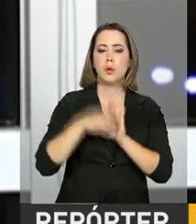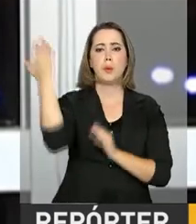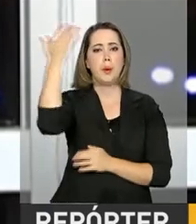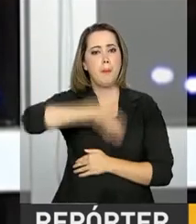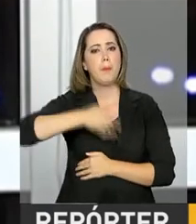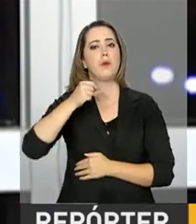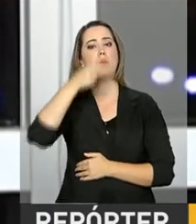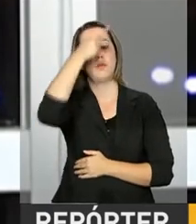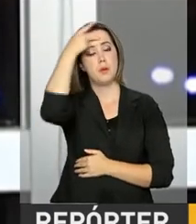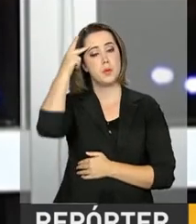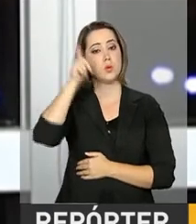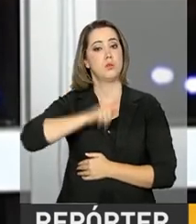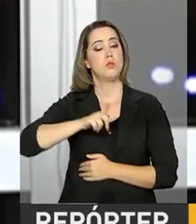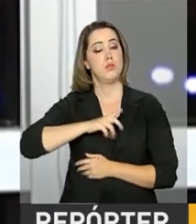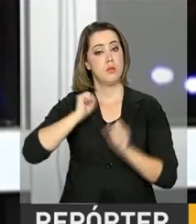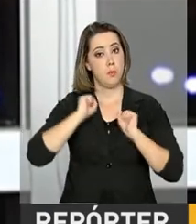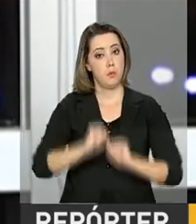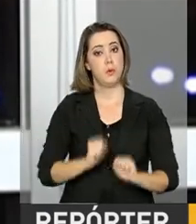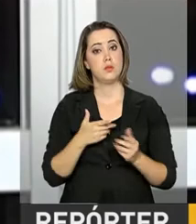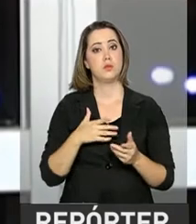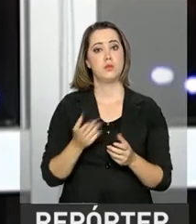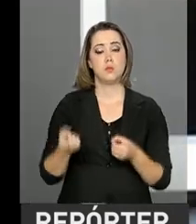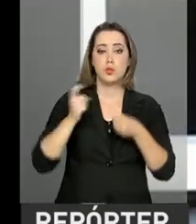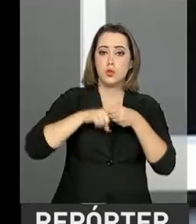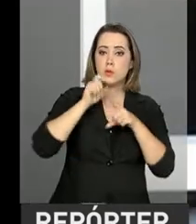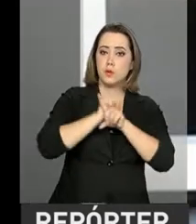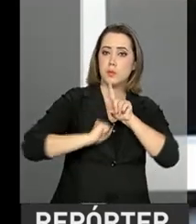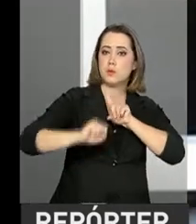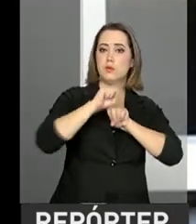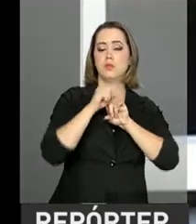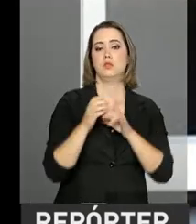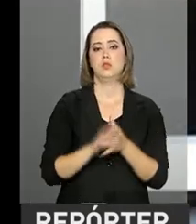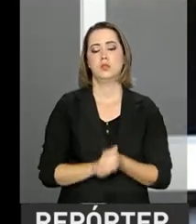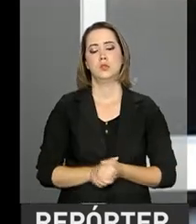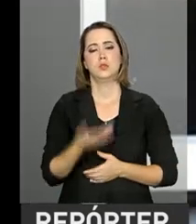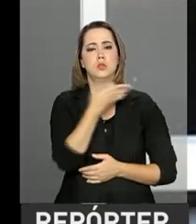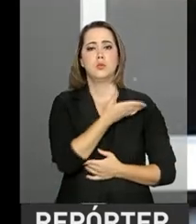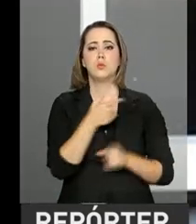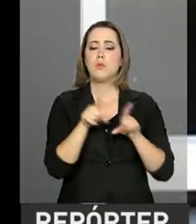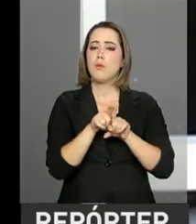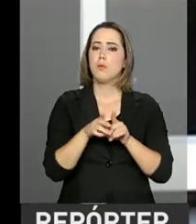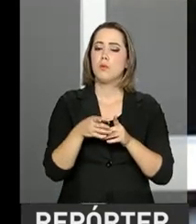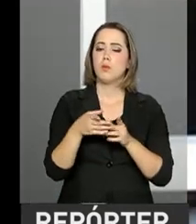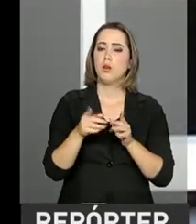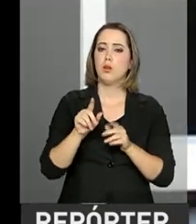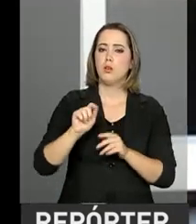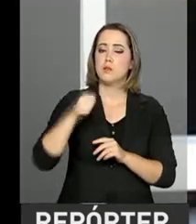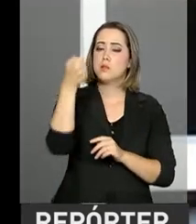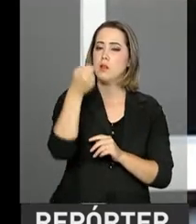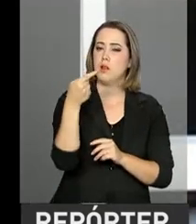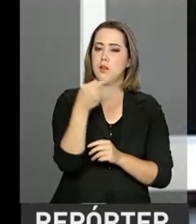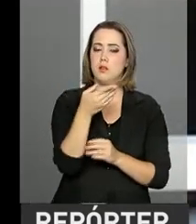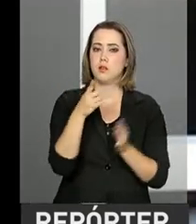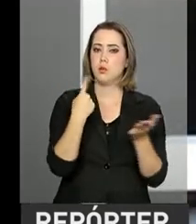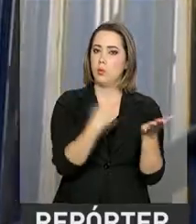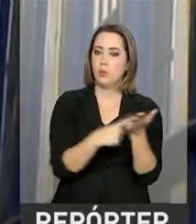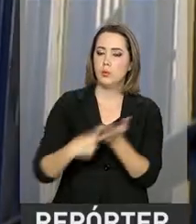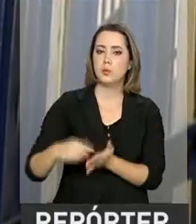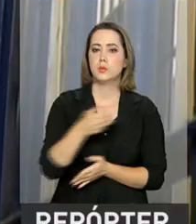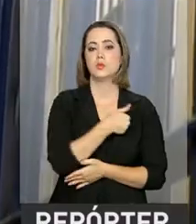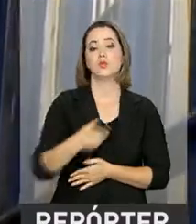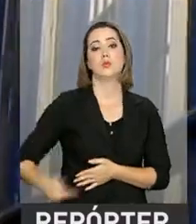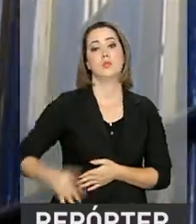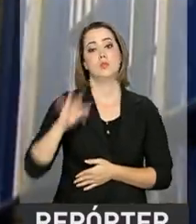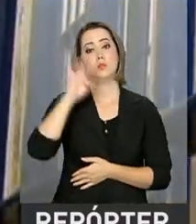sintomas cuidados de beleza para gilmar mendes a iniciativa sinaliza o compromisso do governo federal com